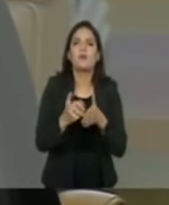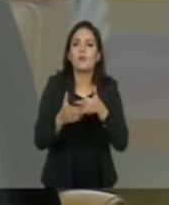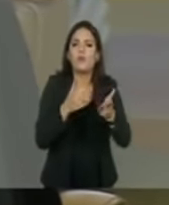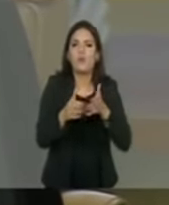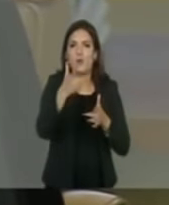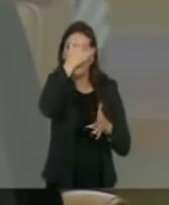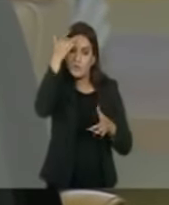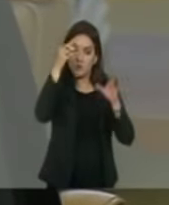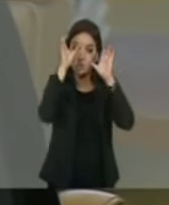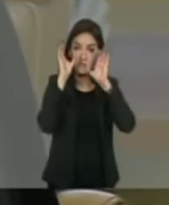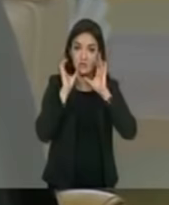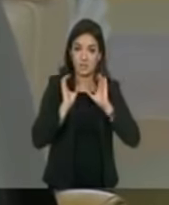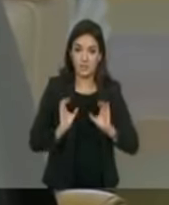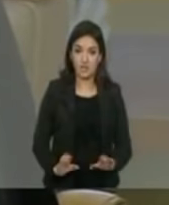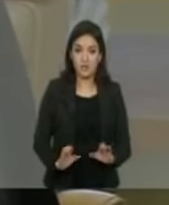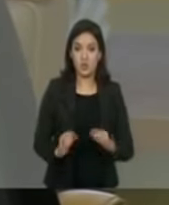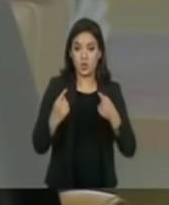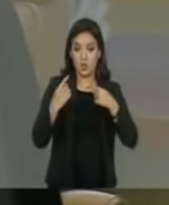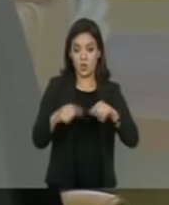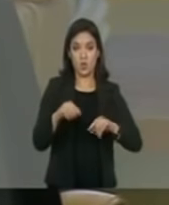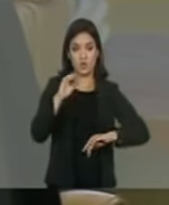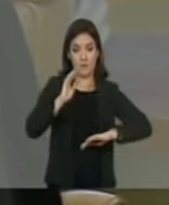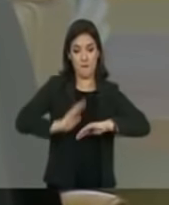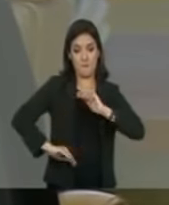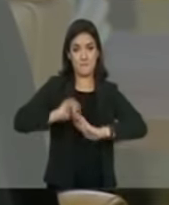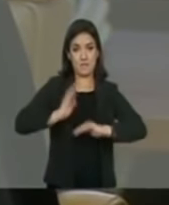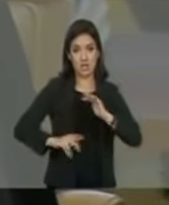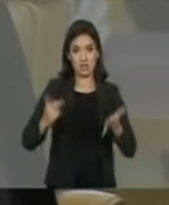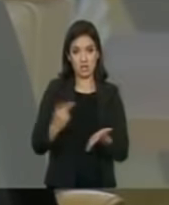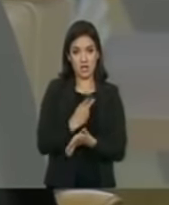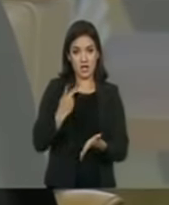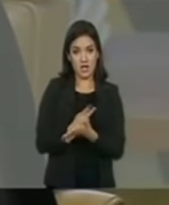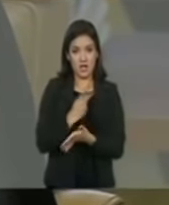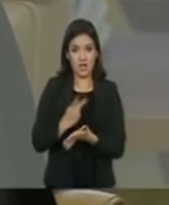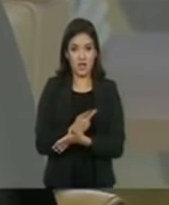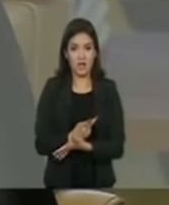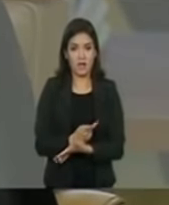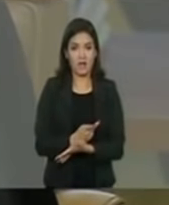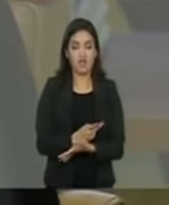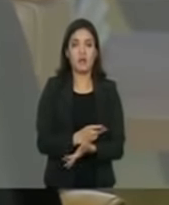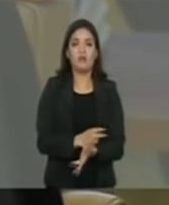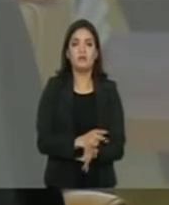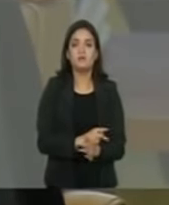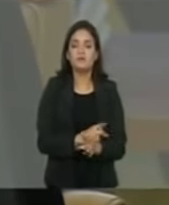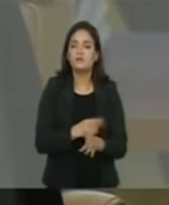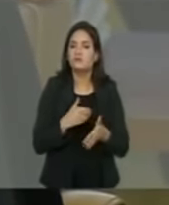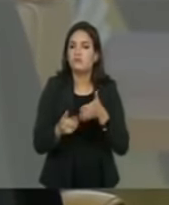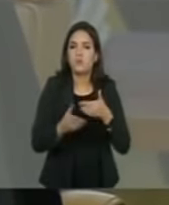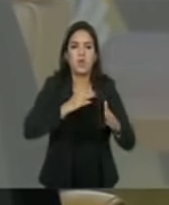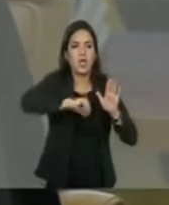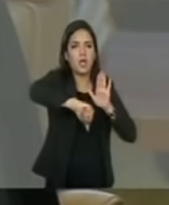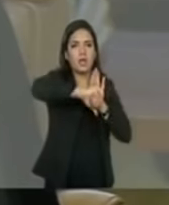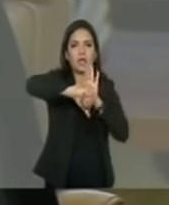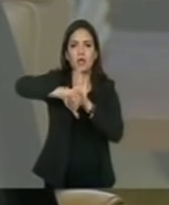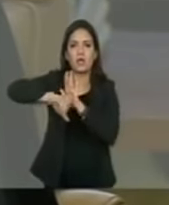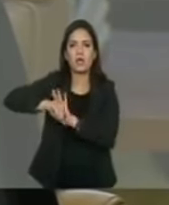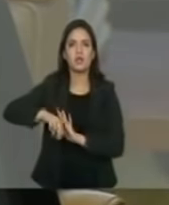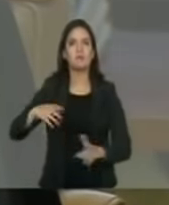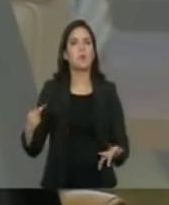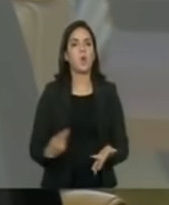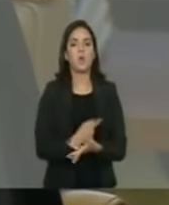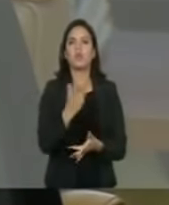quanto a práticas arbitrárias e independentemente da natureza do delito pelo qual esteja sendo processado